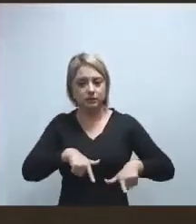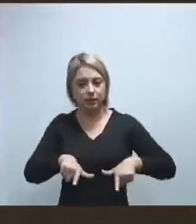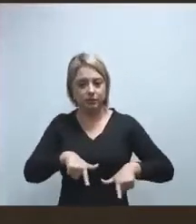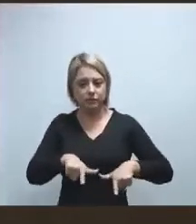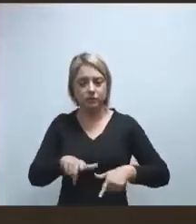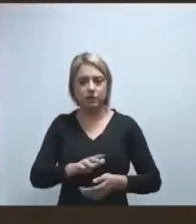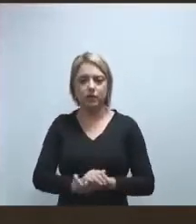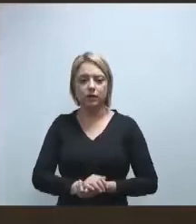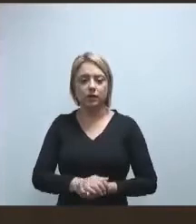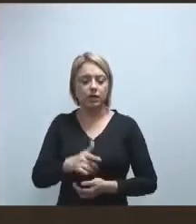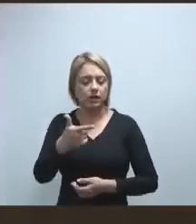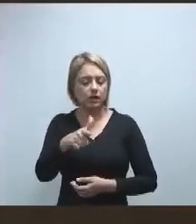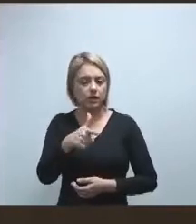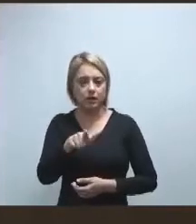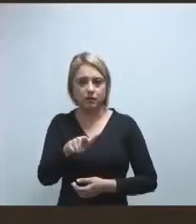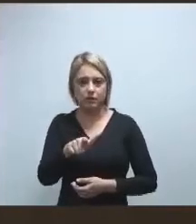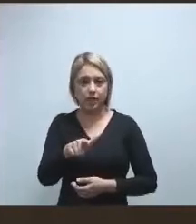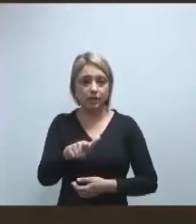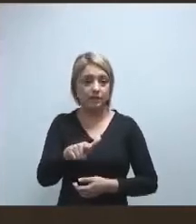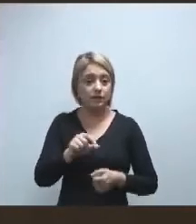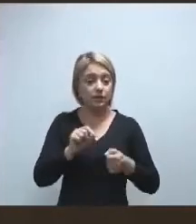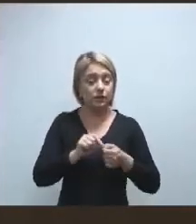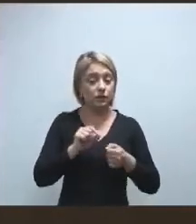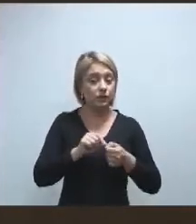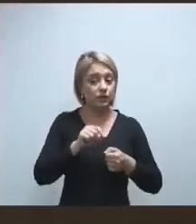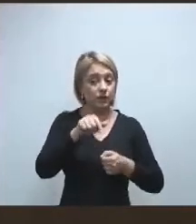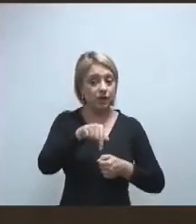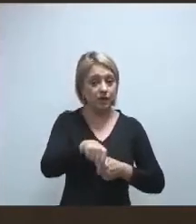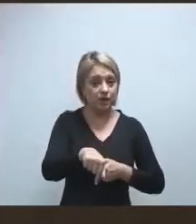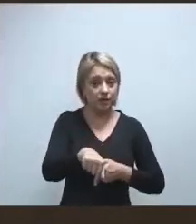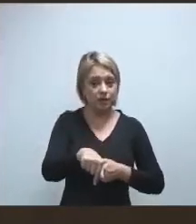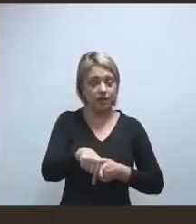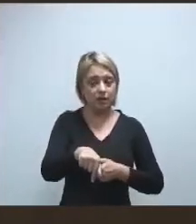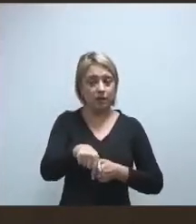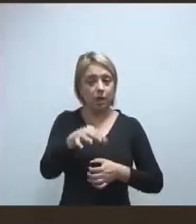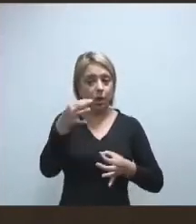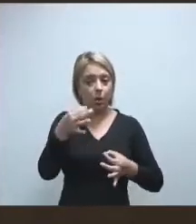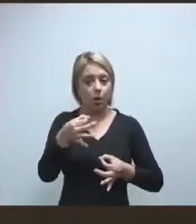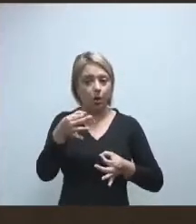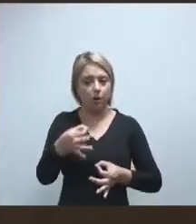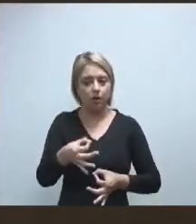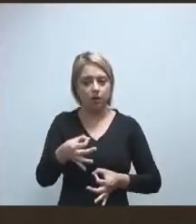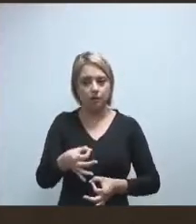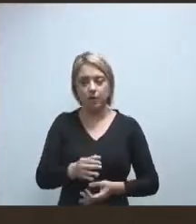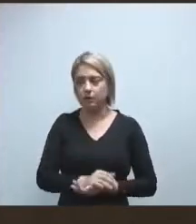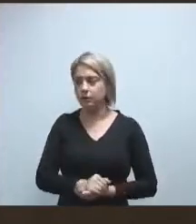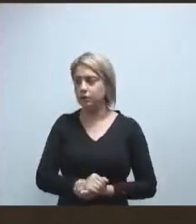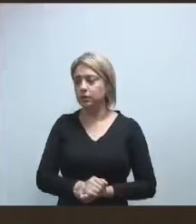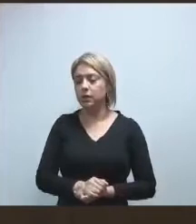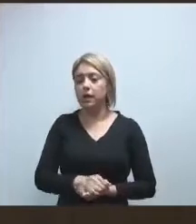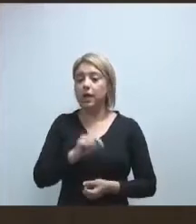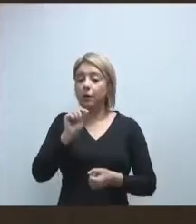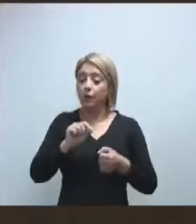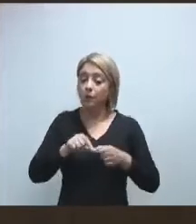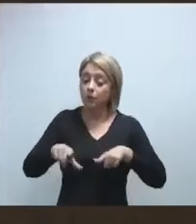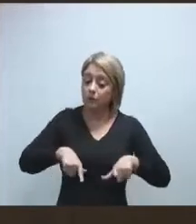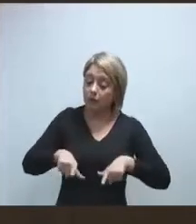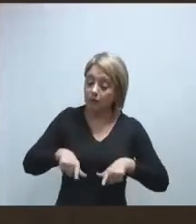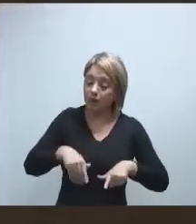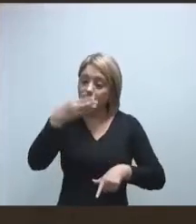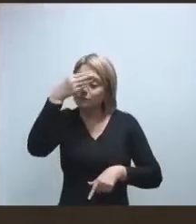que não está sendo exercitada devidamente é uma das que daquelas que ficou